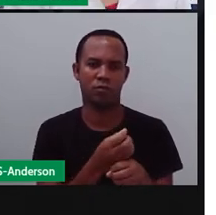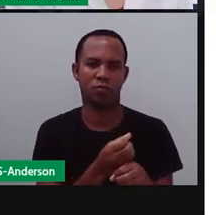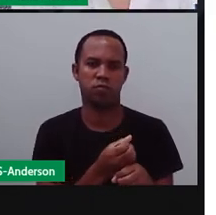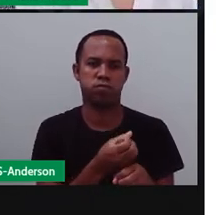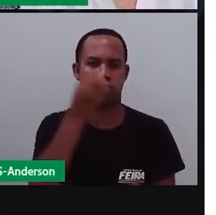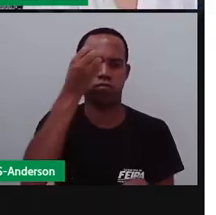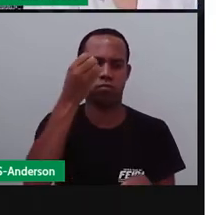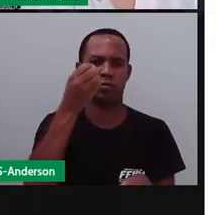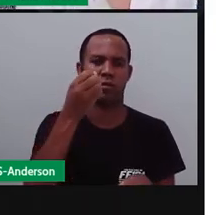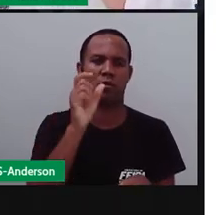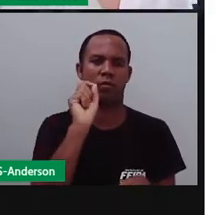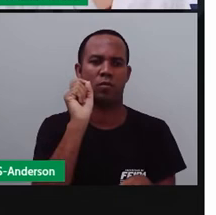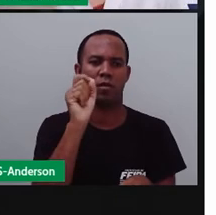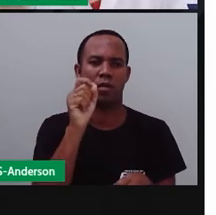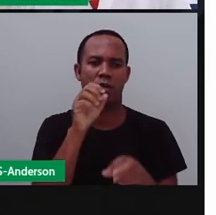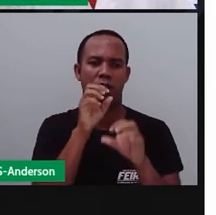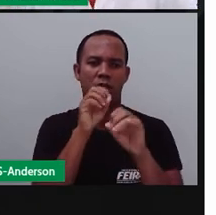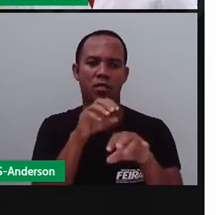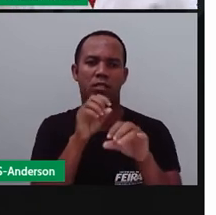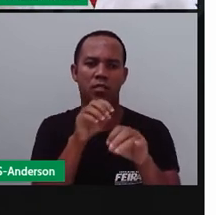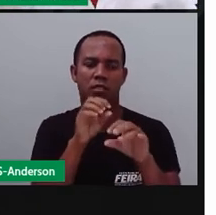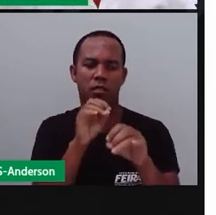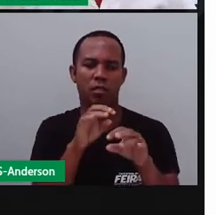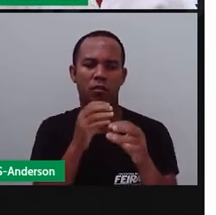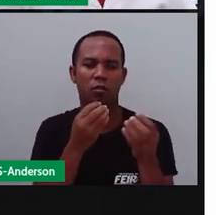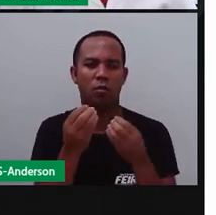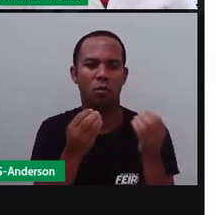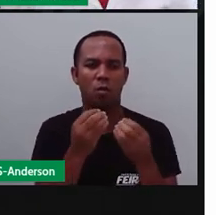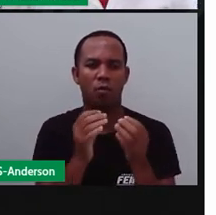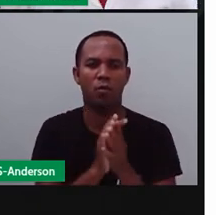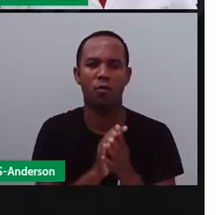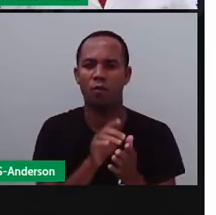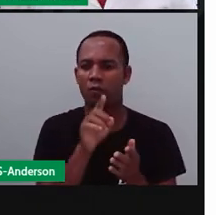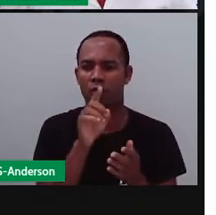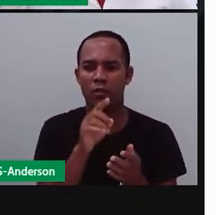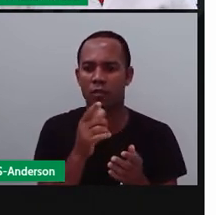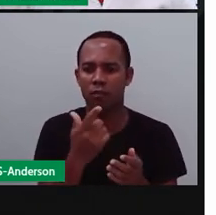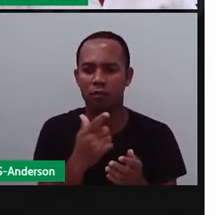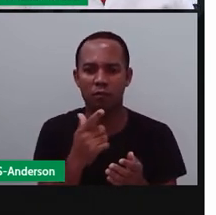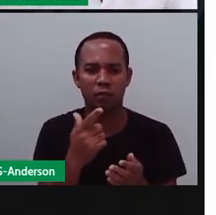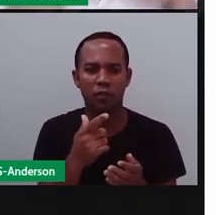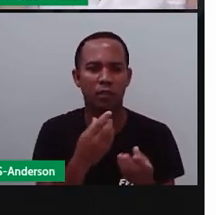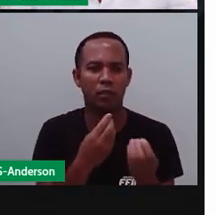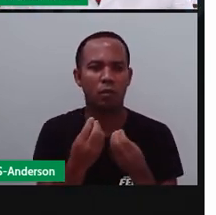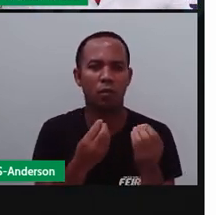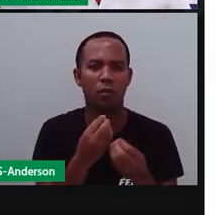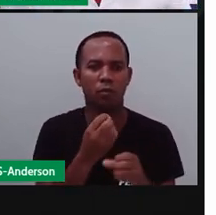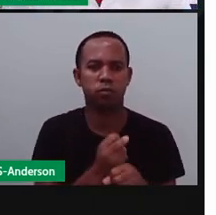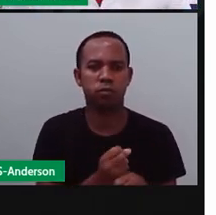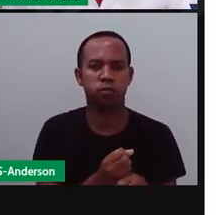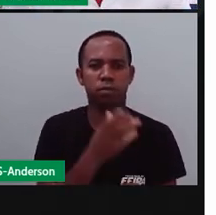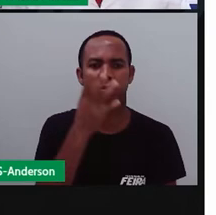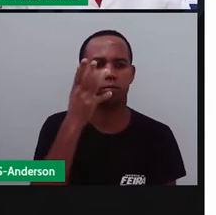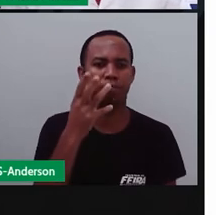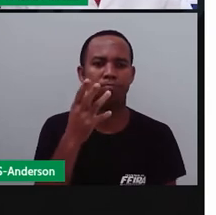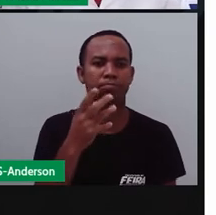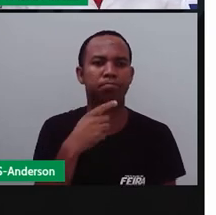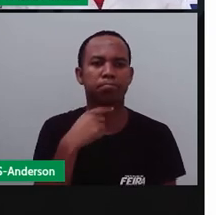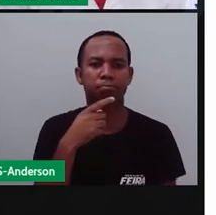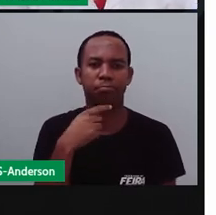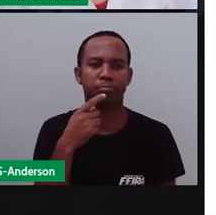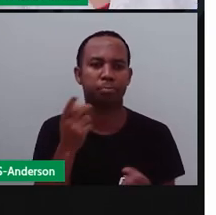baixo. Então, isso aí é o que são instruções. Porque se não tivesse as instruções, na hora de explodir os confetes, iria dar o